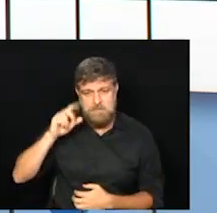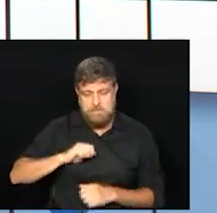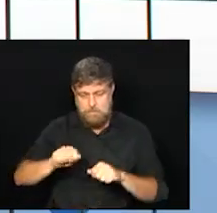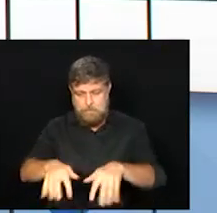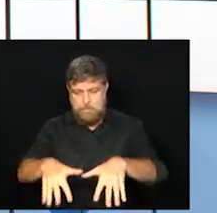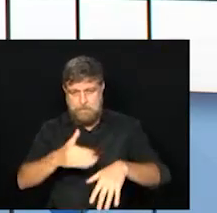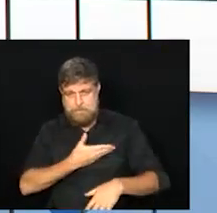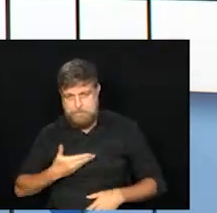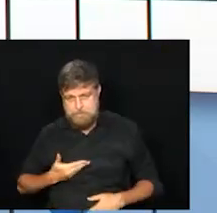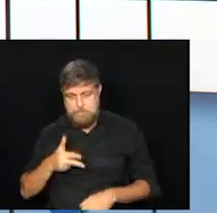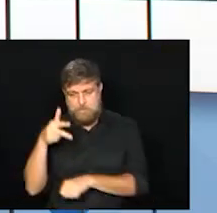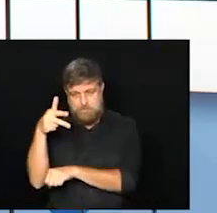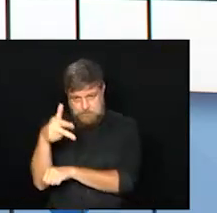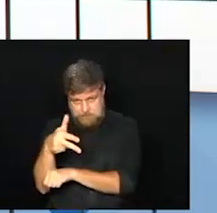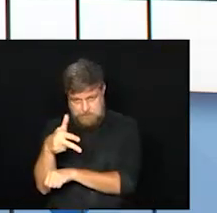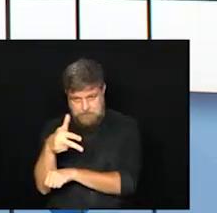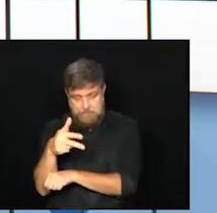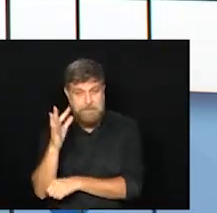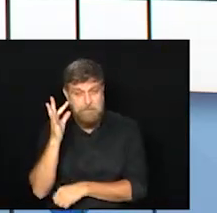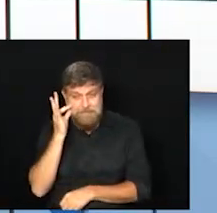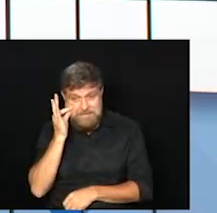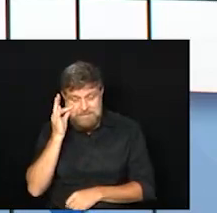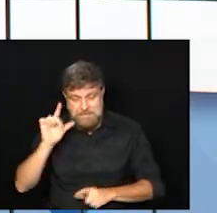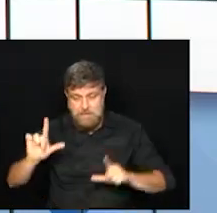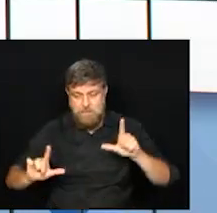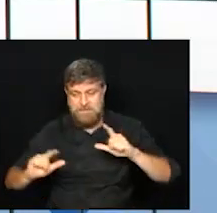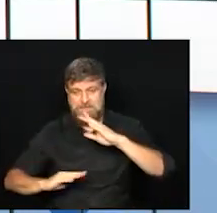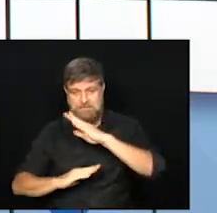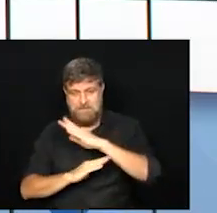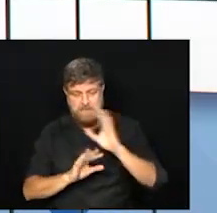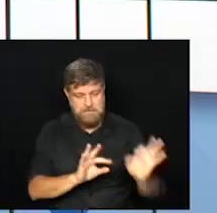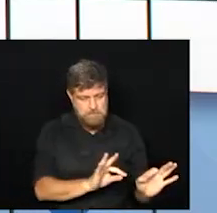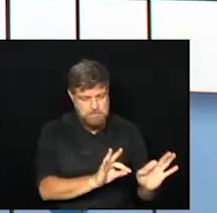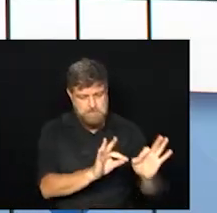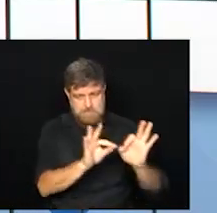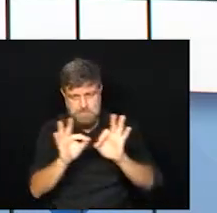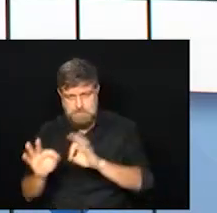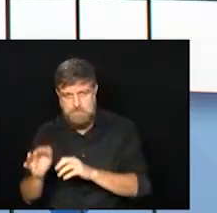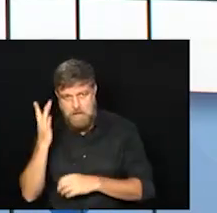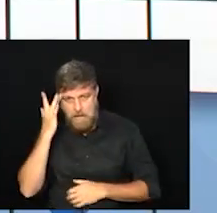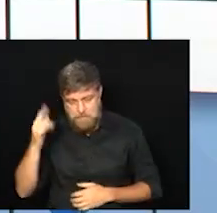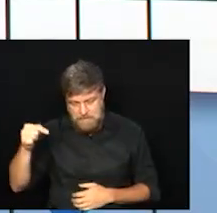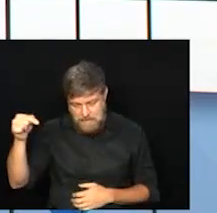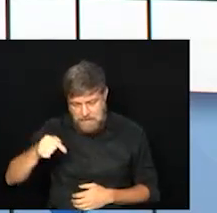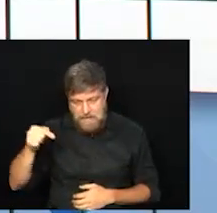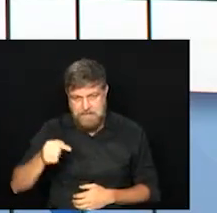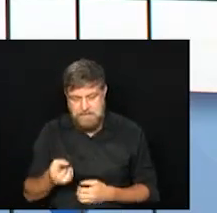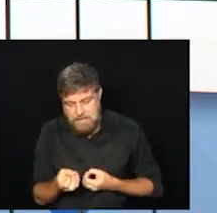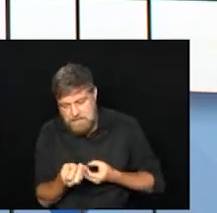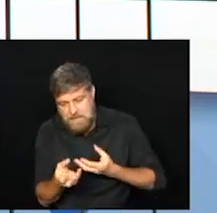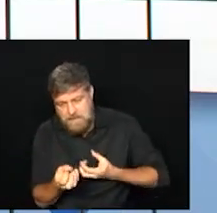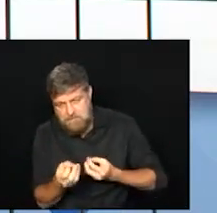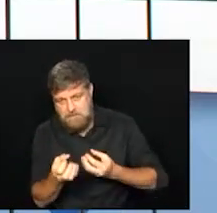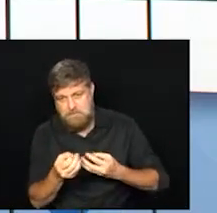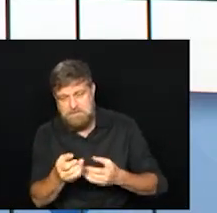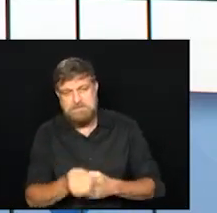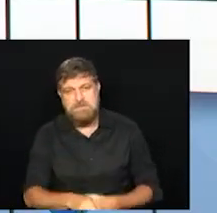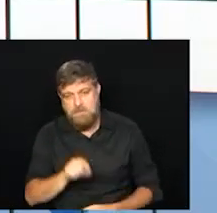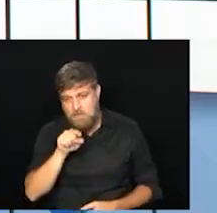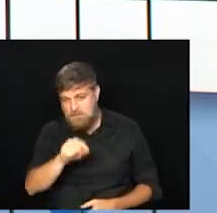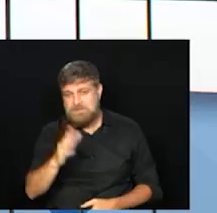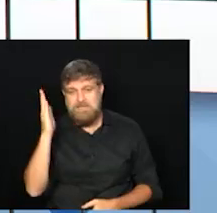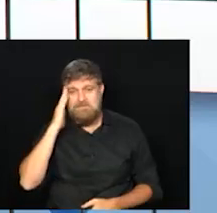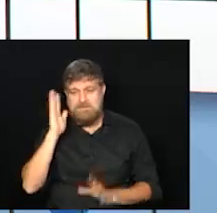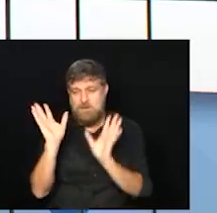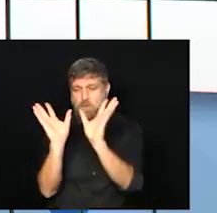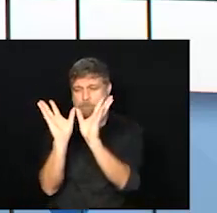audiências serão transmitidas ao vivo pela TV Câmara Campinas e amanhã, aqui no Notícias do Legislativo, você terá